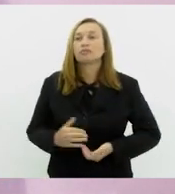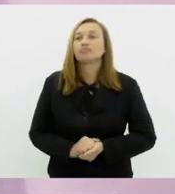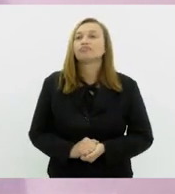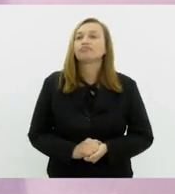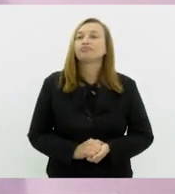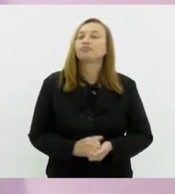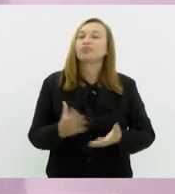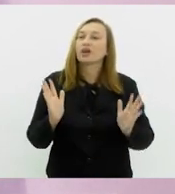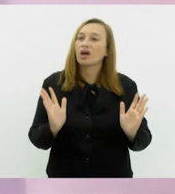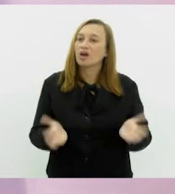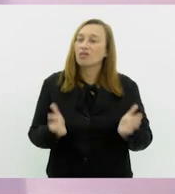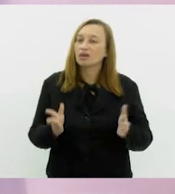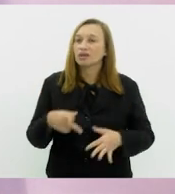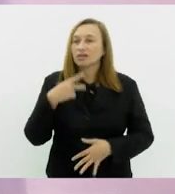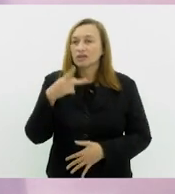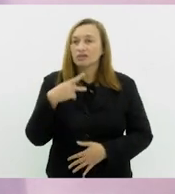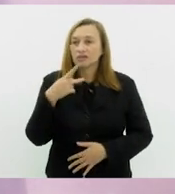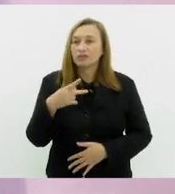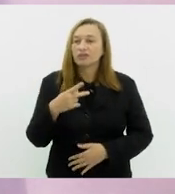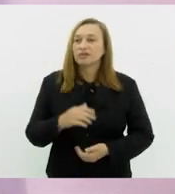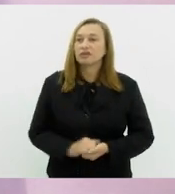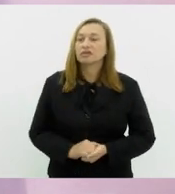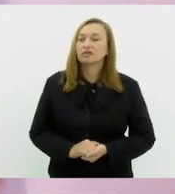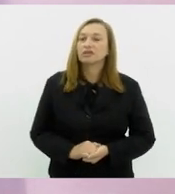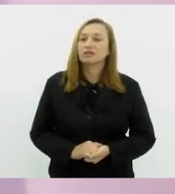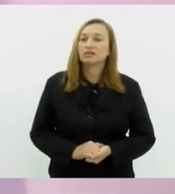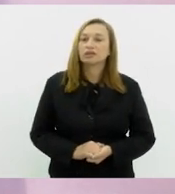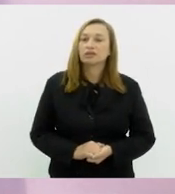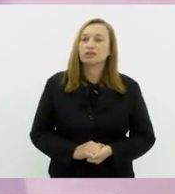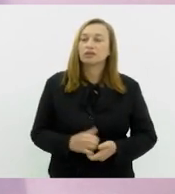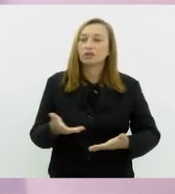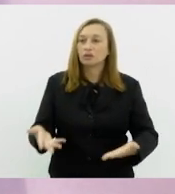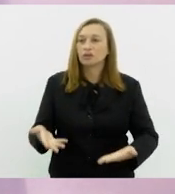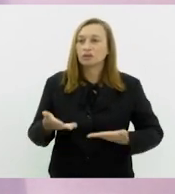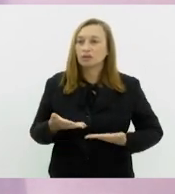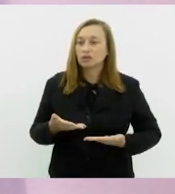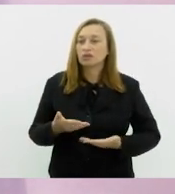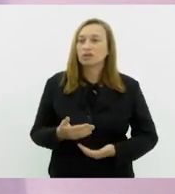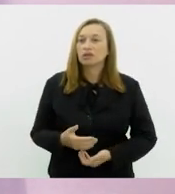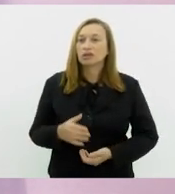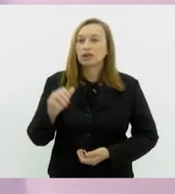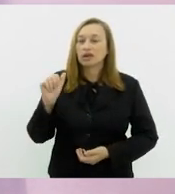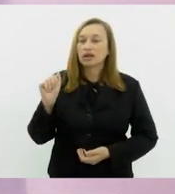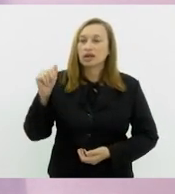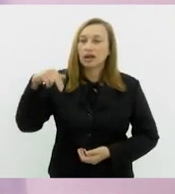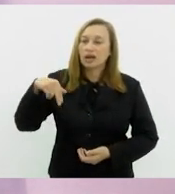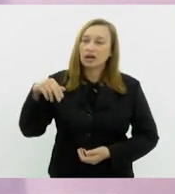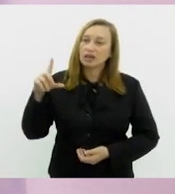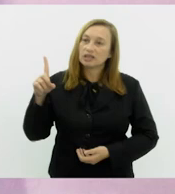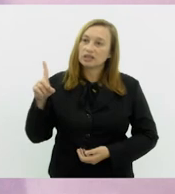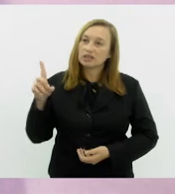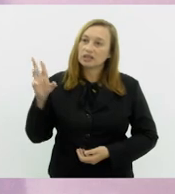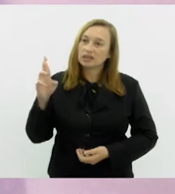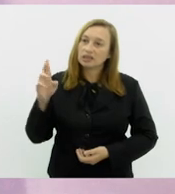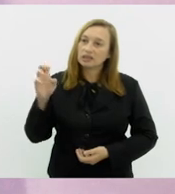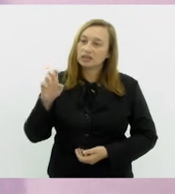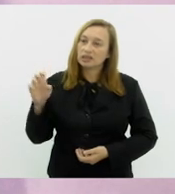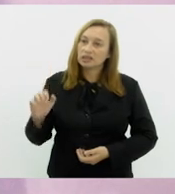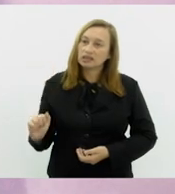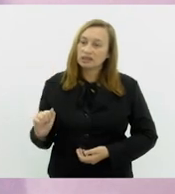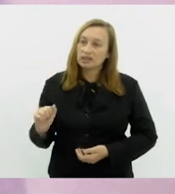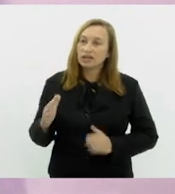vamos passar agora para a fala do púlpito. Eu gostaria de convidar agora a senhora Andresa, da Casa das Mulheres da